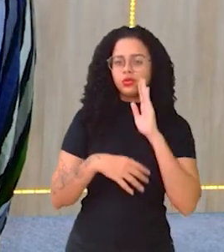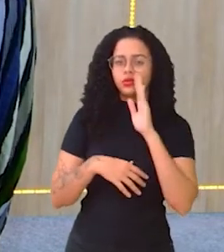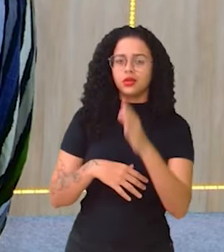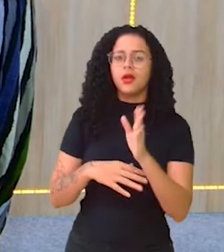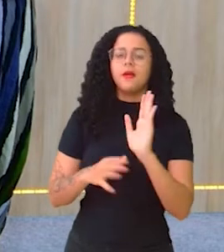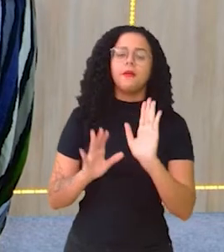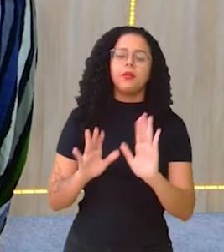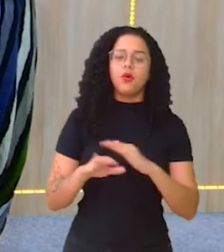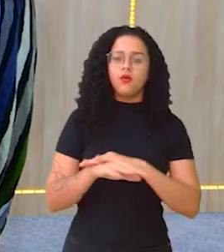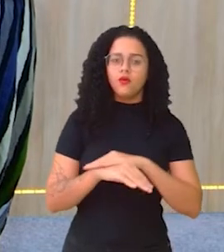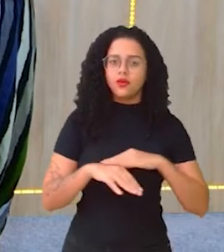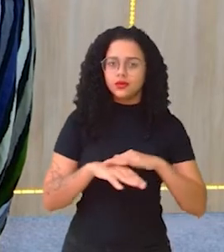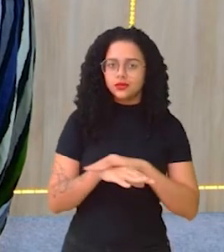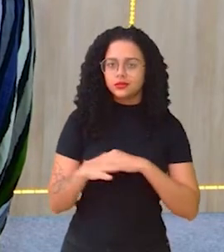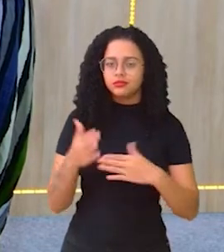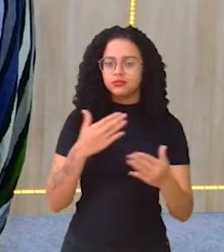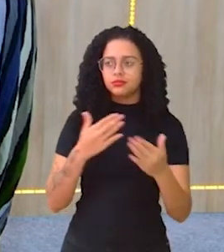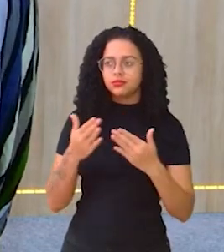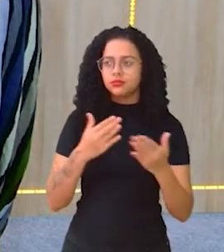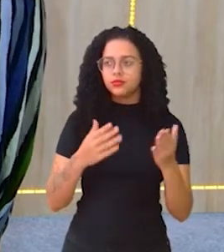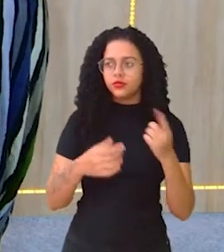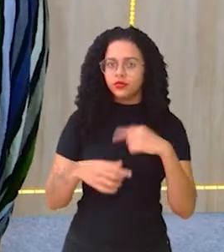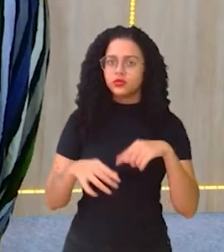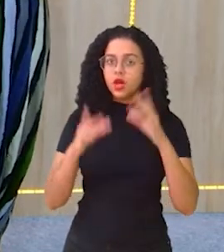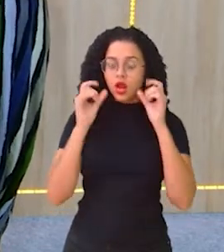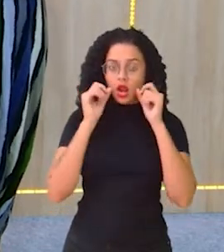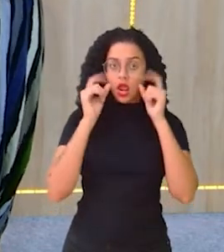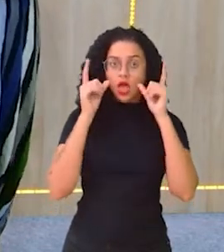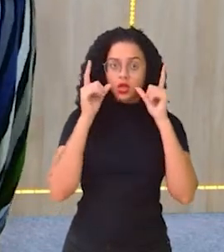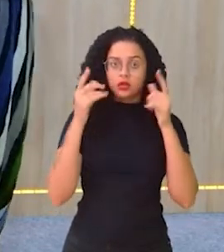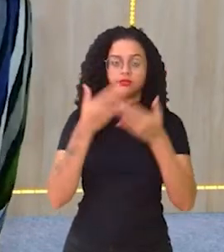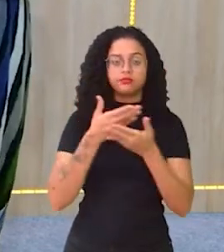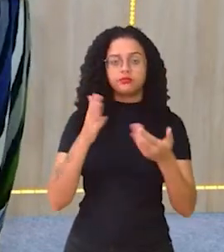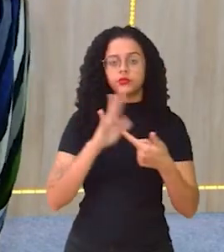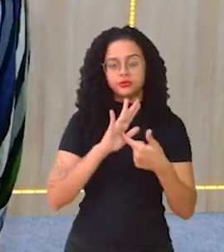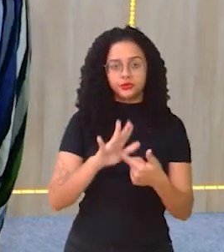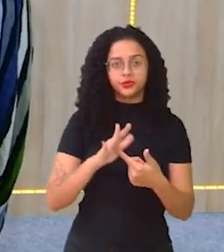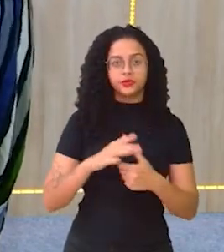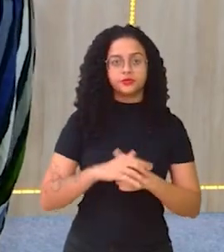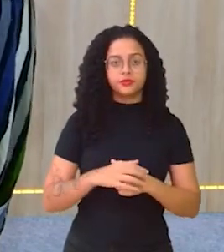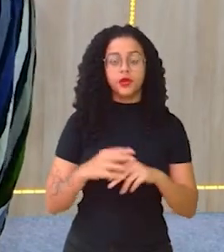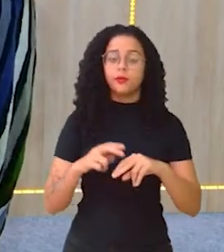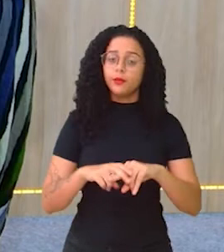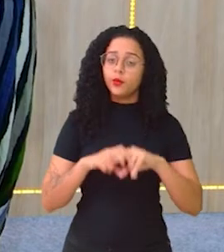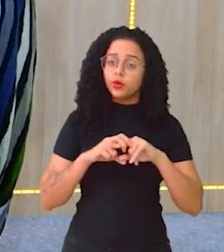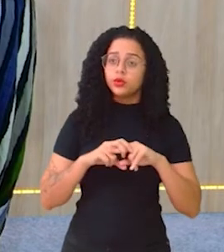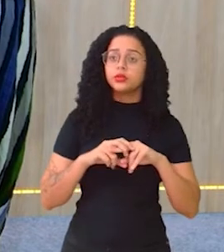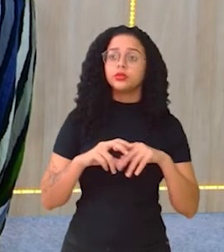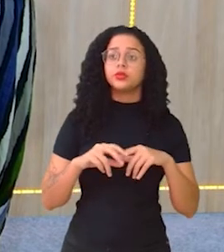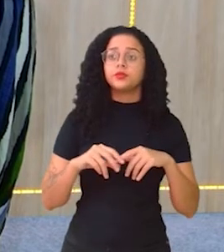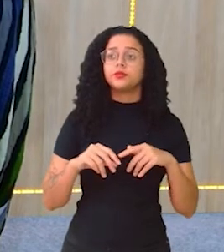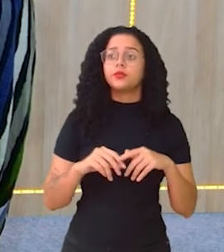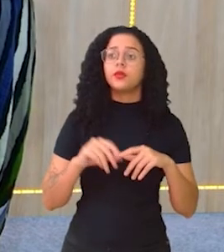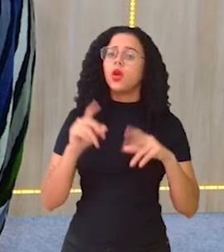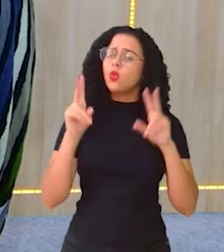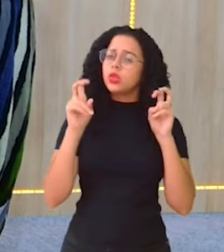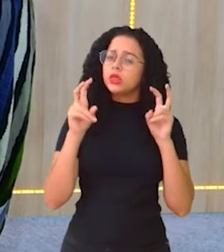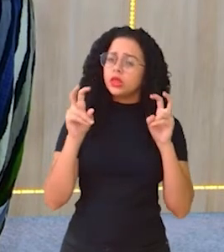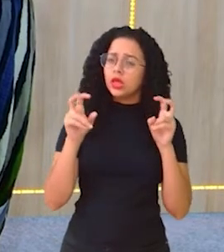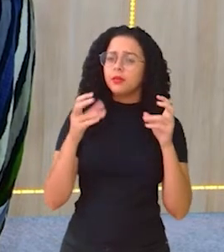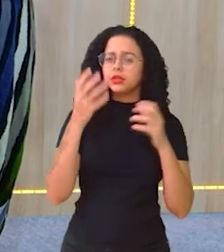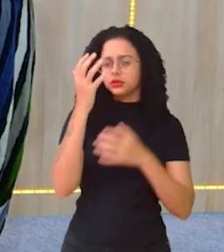conversando com vocês, tá? Então, é Como importante... alerta mesmo, né? Exatamente. Então, por isso que a gente tá é um tema um pouco